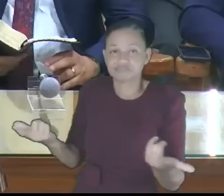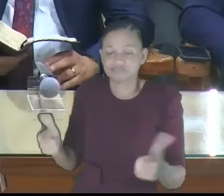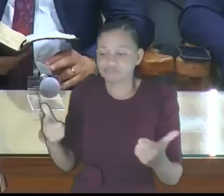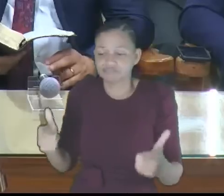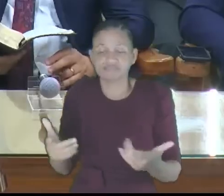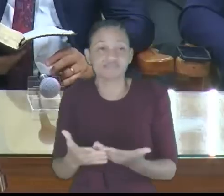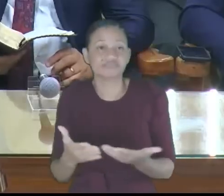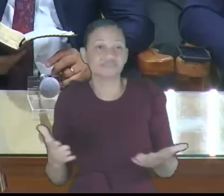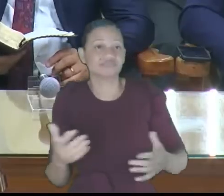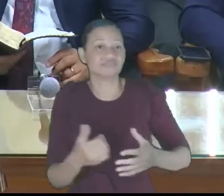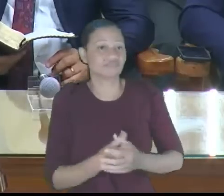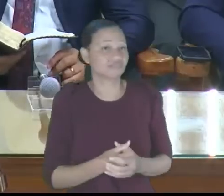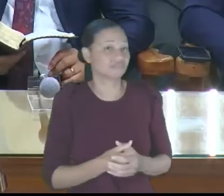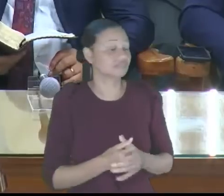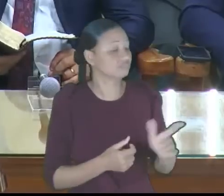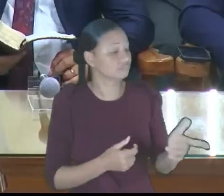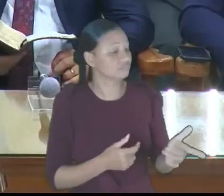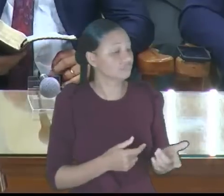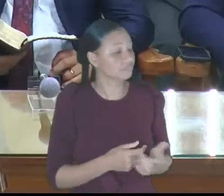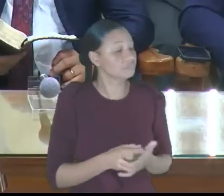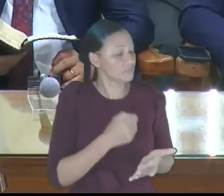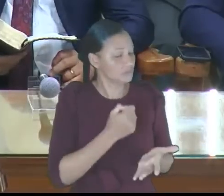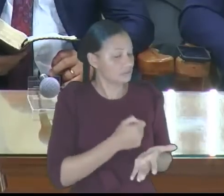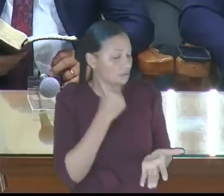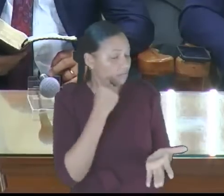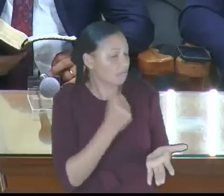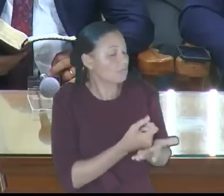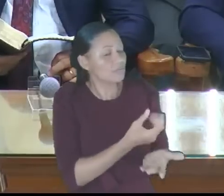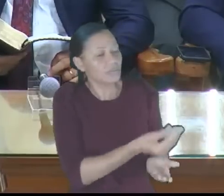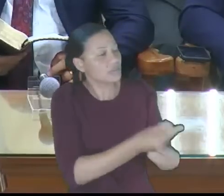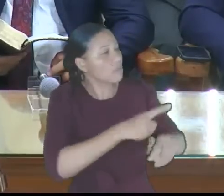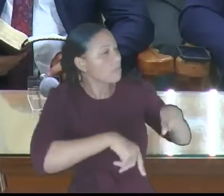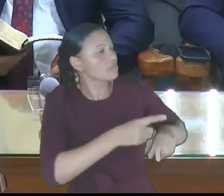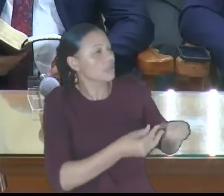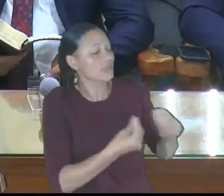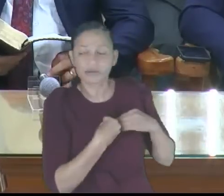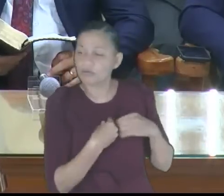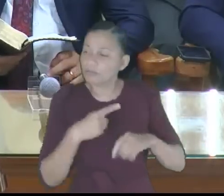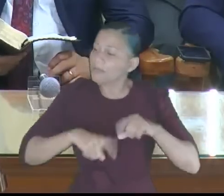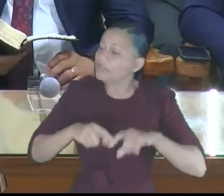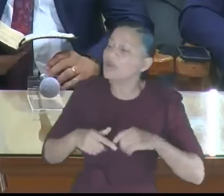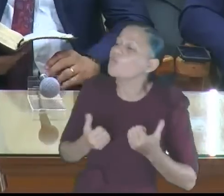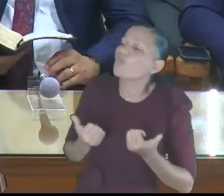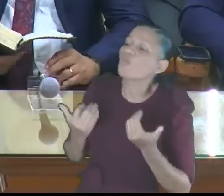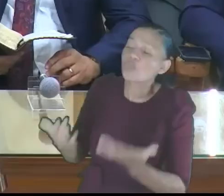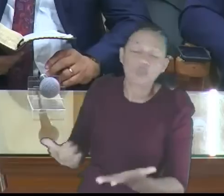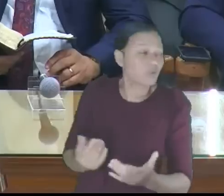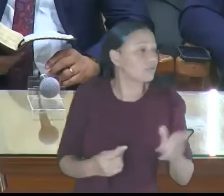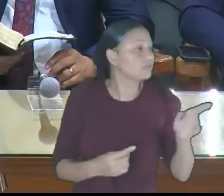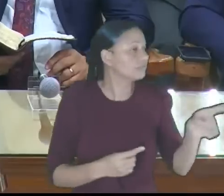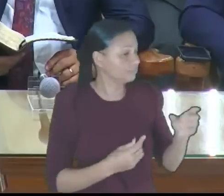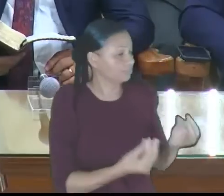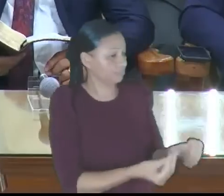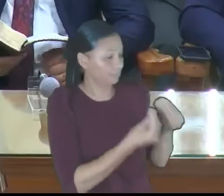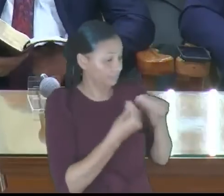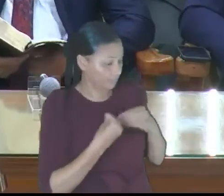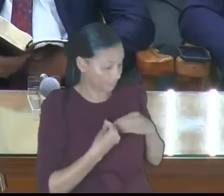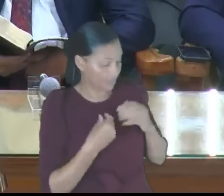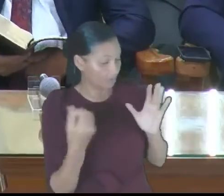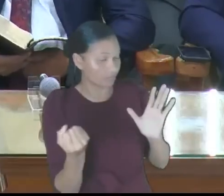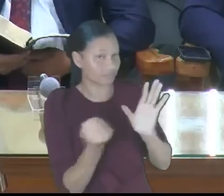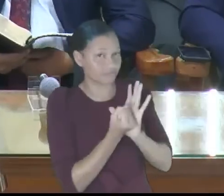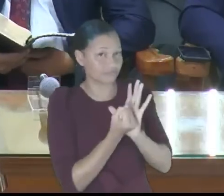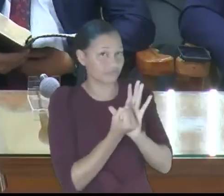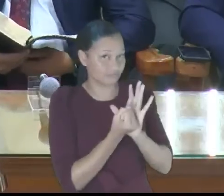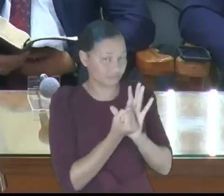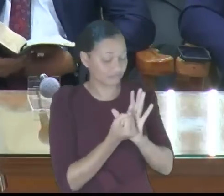pagar. Ela disse: você me dá um penhor. E ele disse: qual é o penhor que você quer que eu lhe dê? E ela disse: se você me dá o seu selo, que é